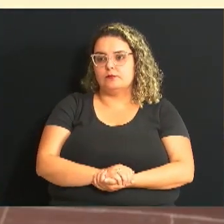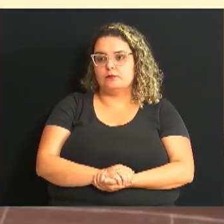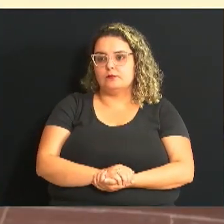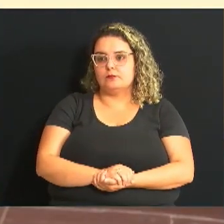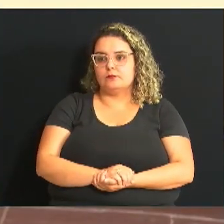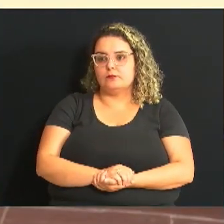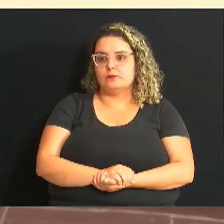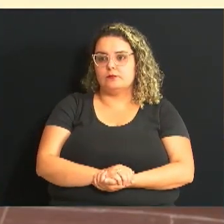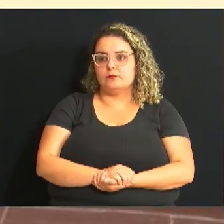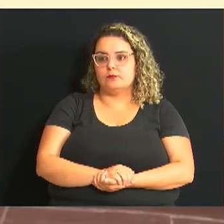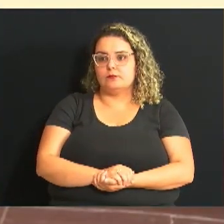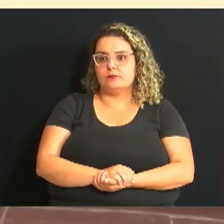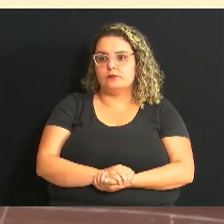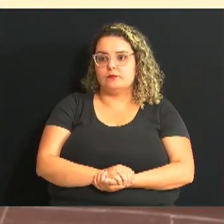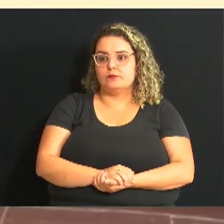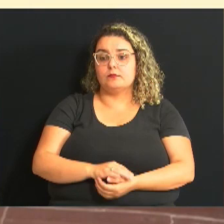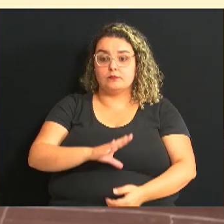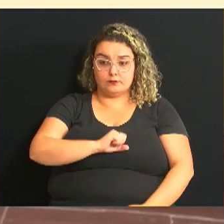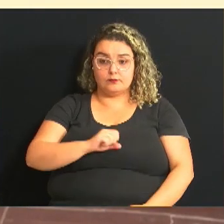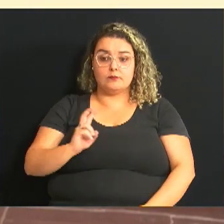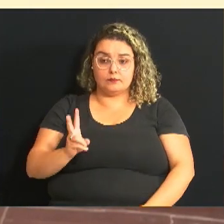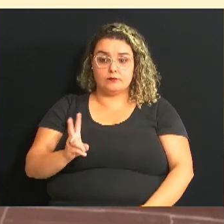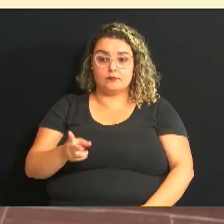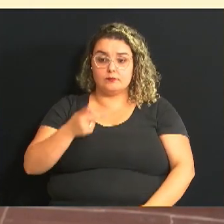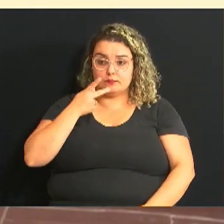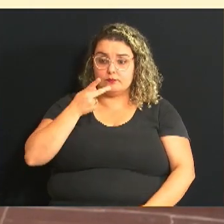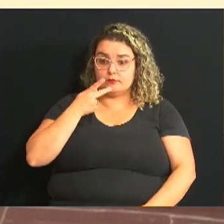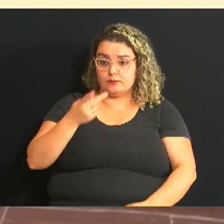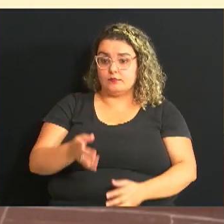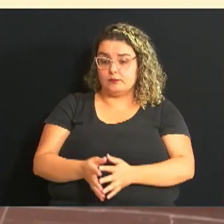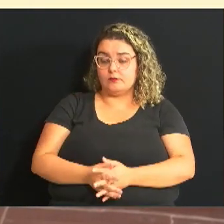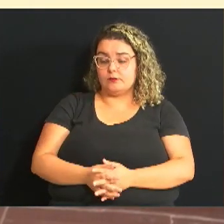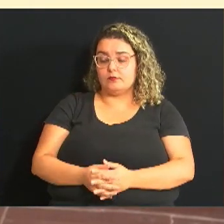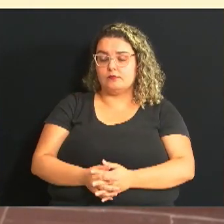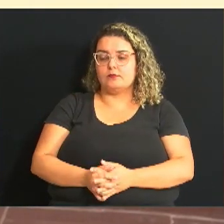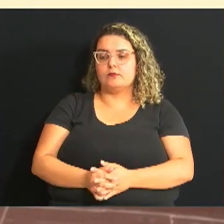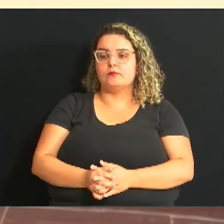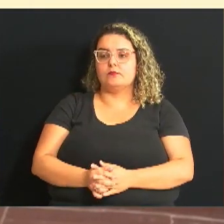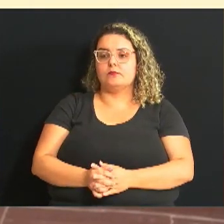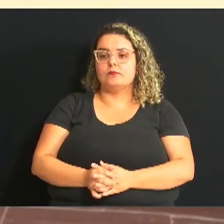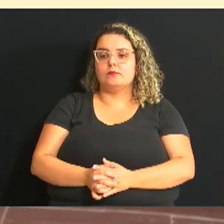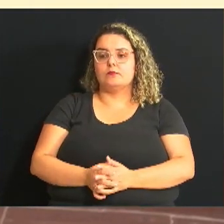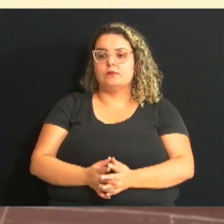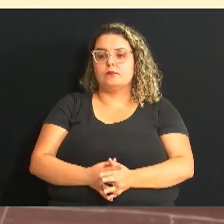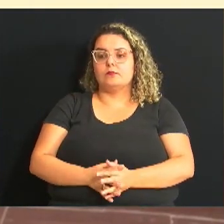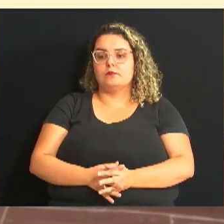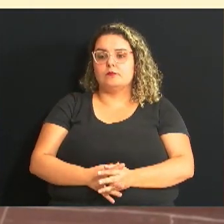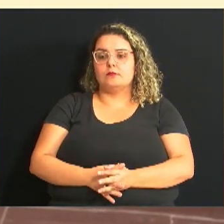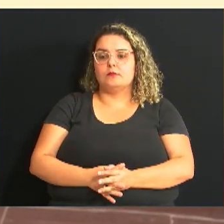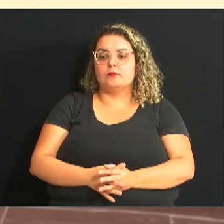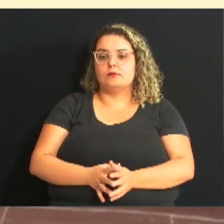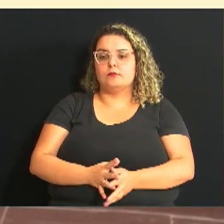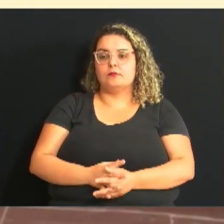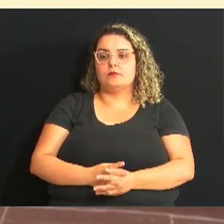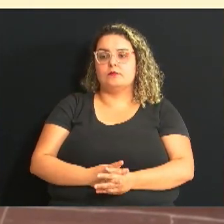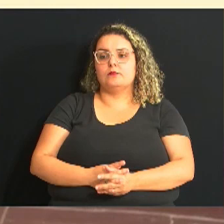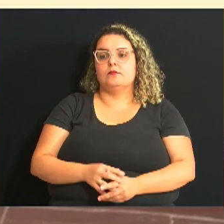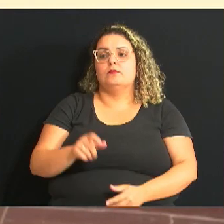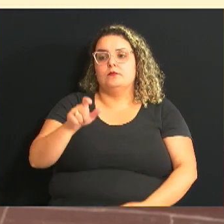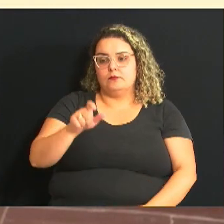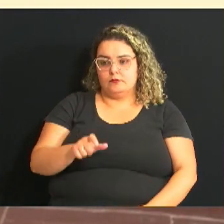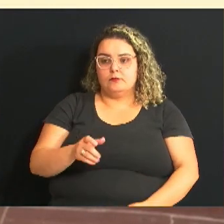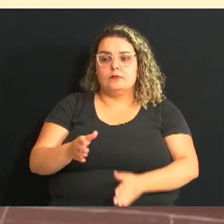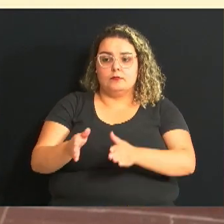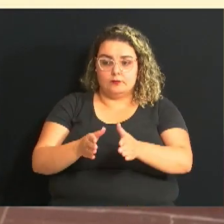Eu gosto sempre de salientar, né, um pouco, falando que a pessoa, ela pode, naquele